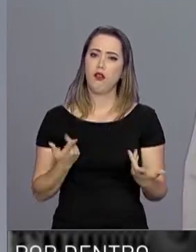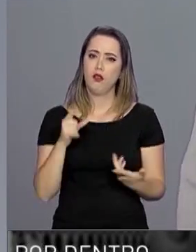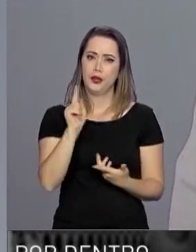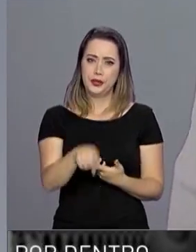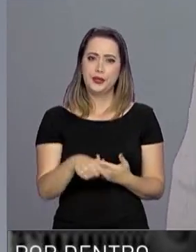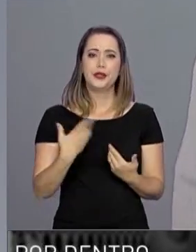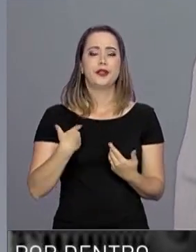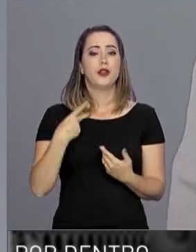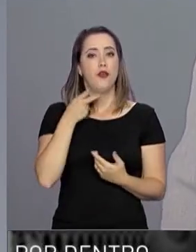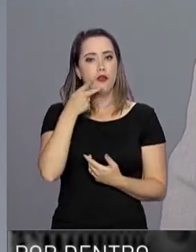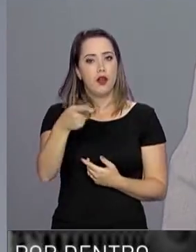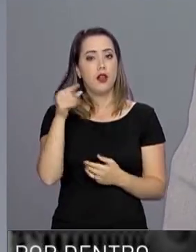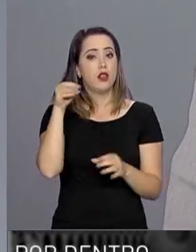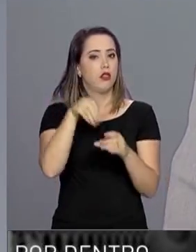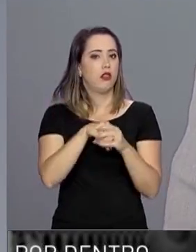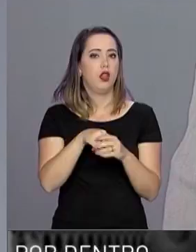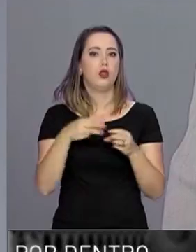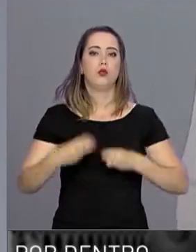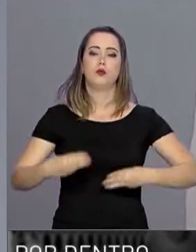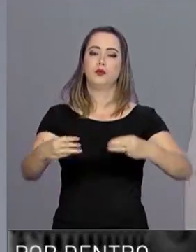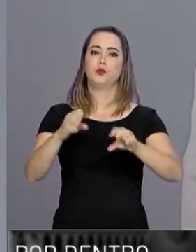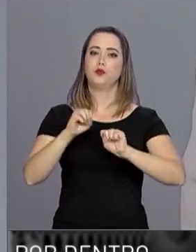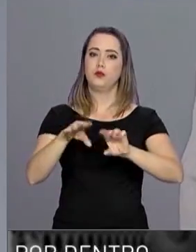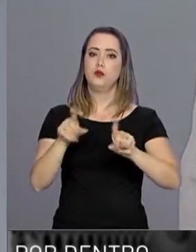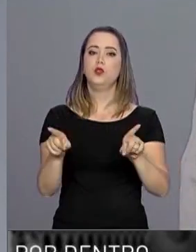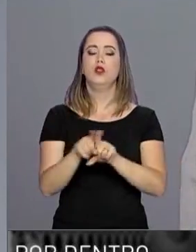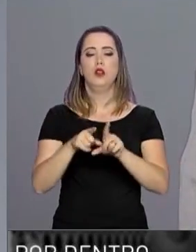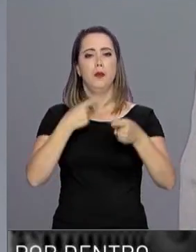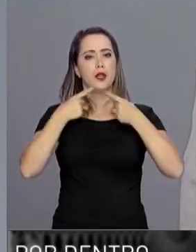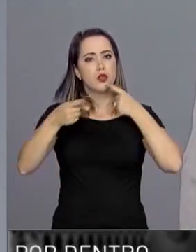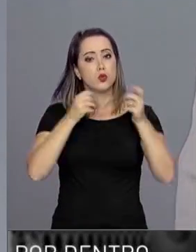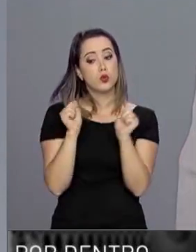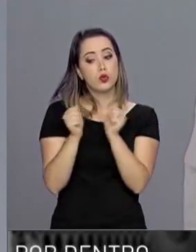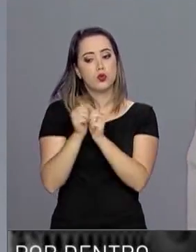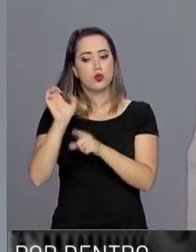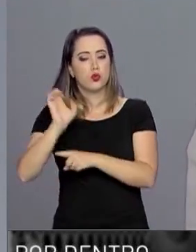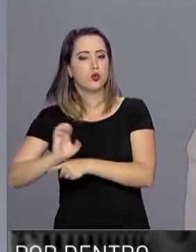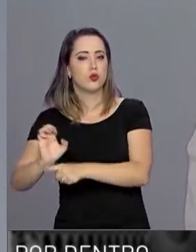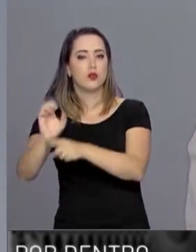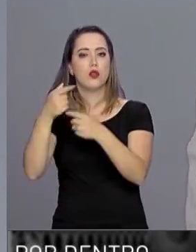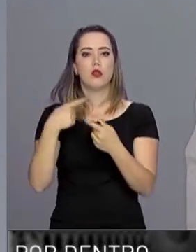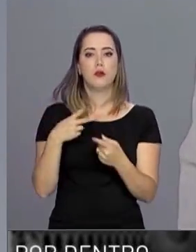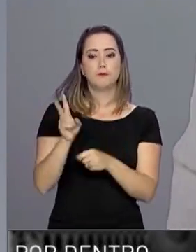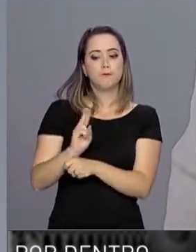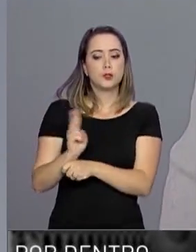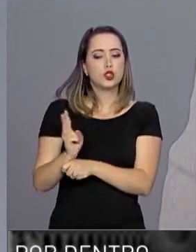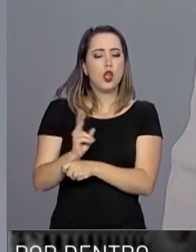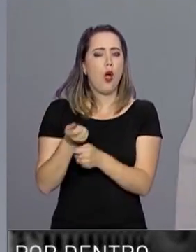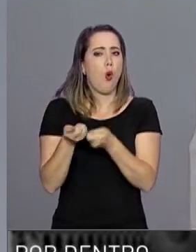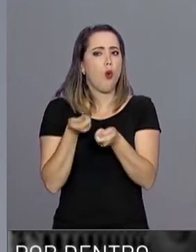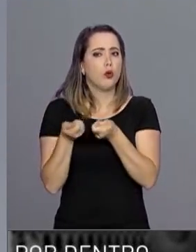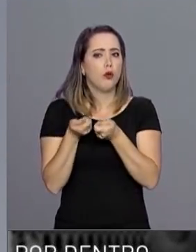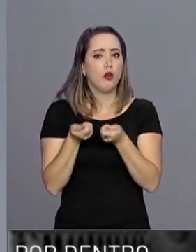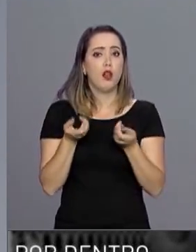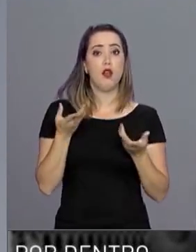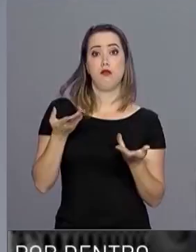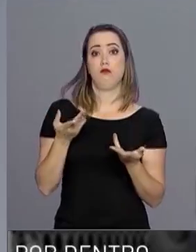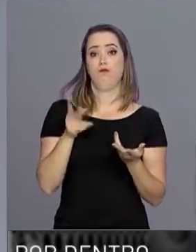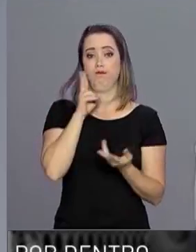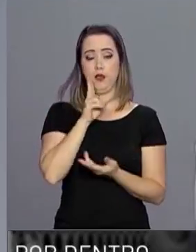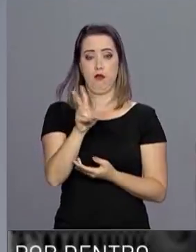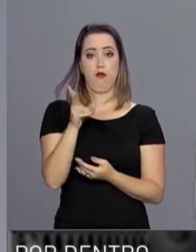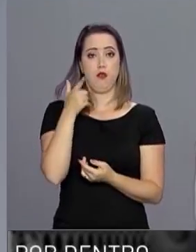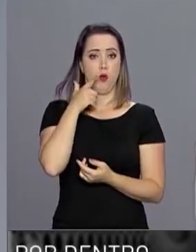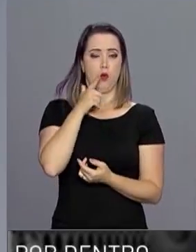sido um mantra, tanto dentro do Ministério da Educação quanto na discussão com os estados. Fazer monitoramento, acompanhamento, para